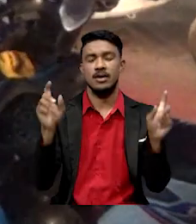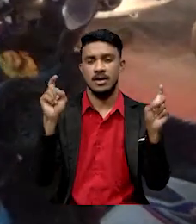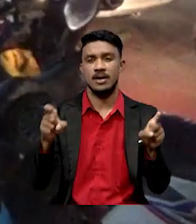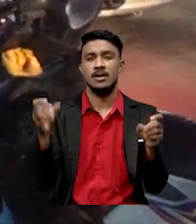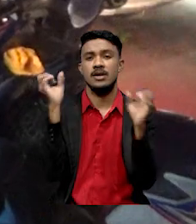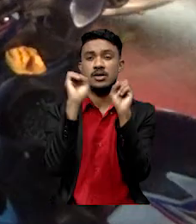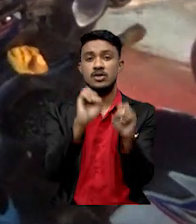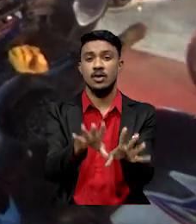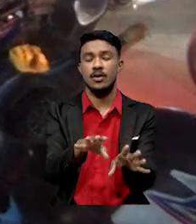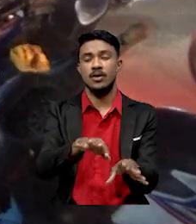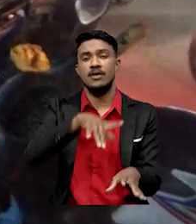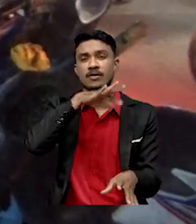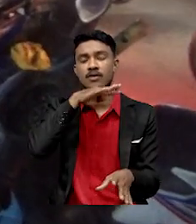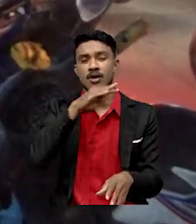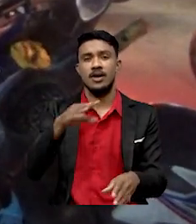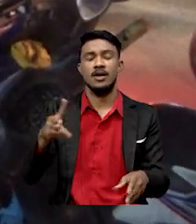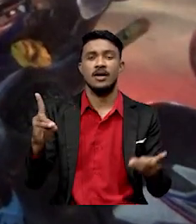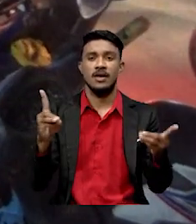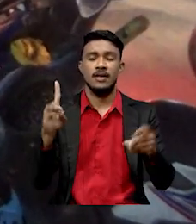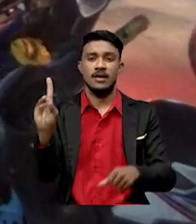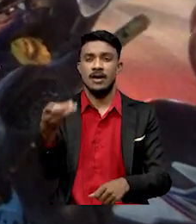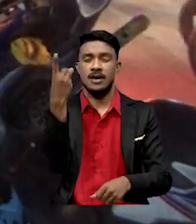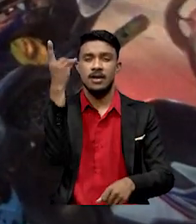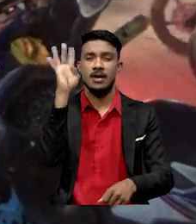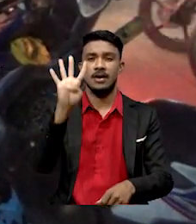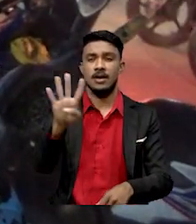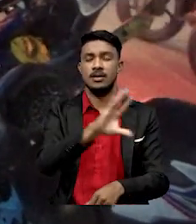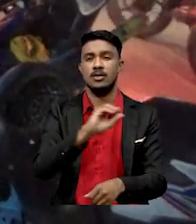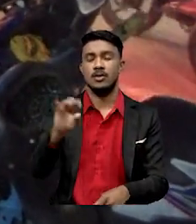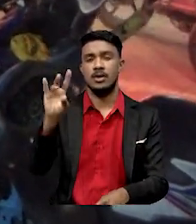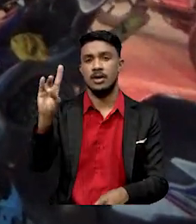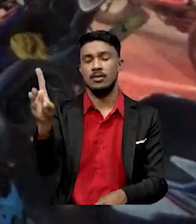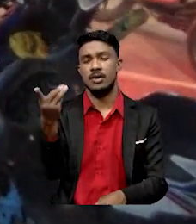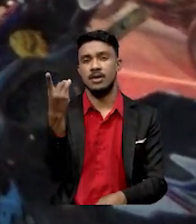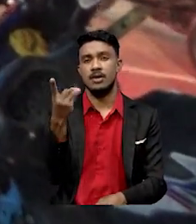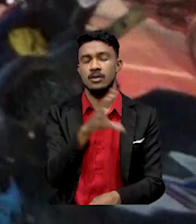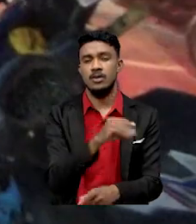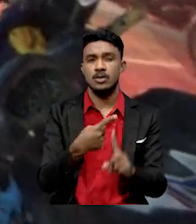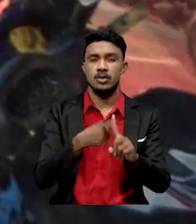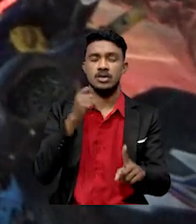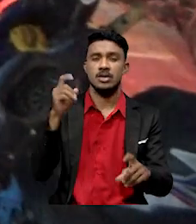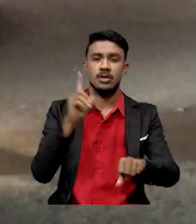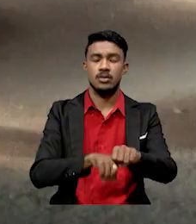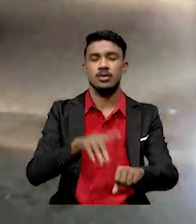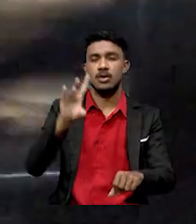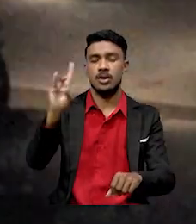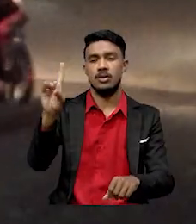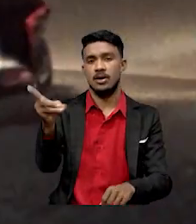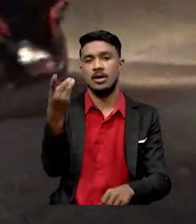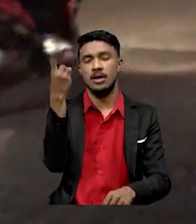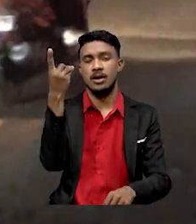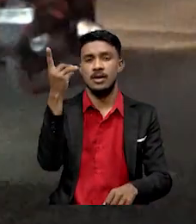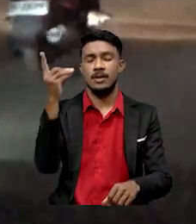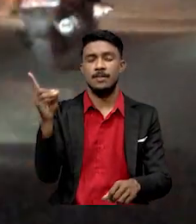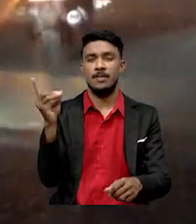ne husi tukuhat madrugada to tukhito de der. Andau ha turu kata husi tukhito de der to far tukuhat madrugada